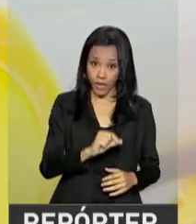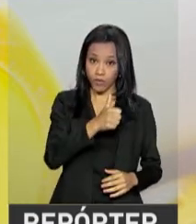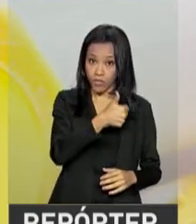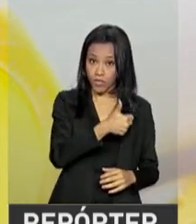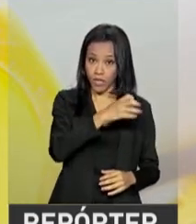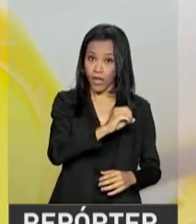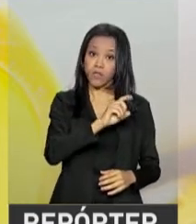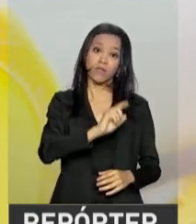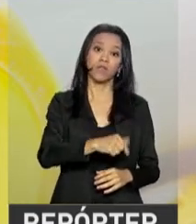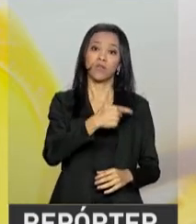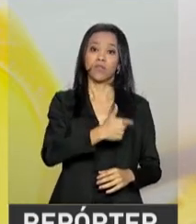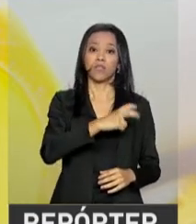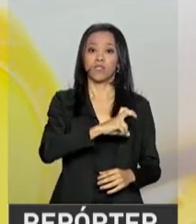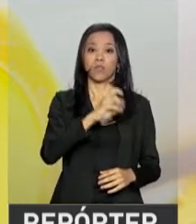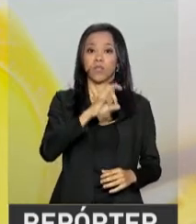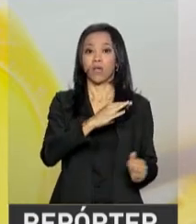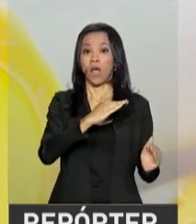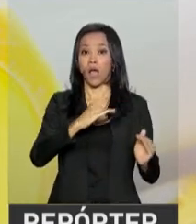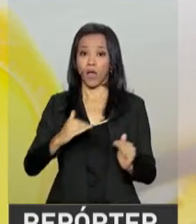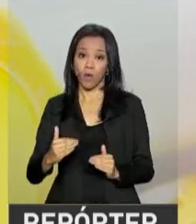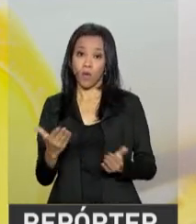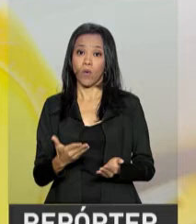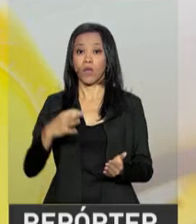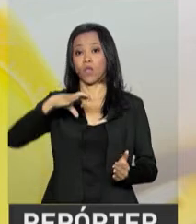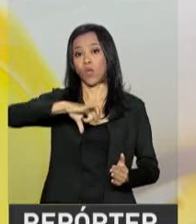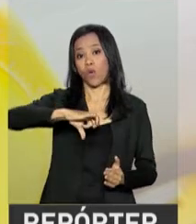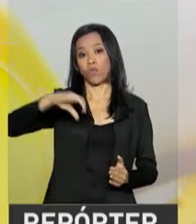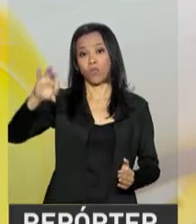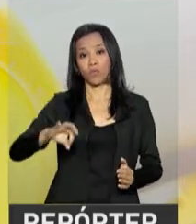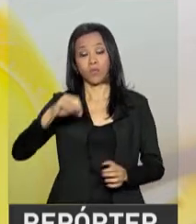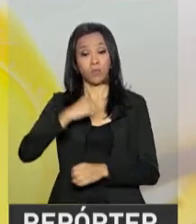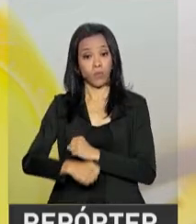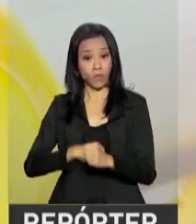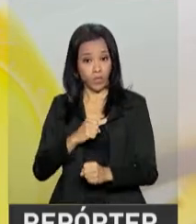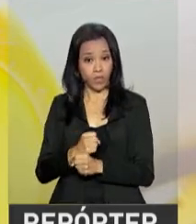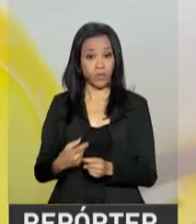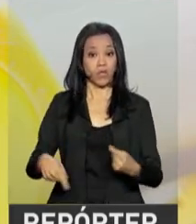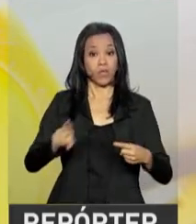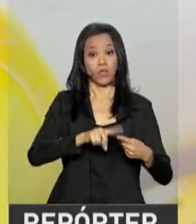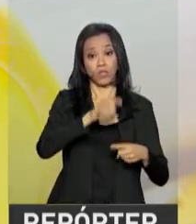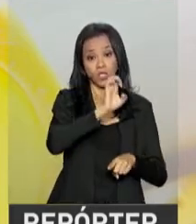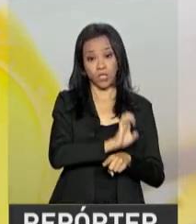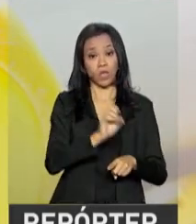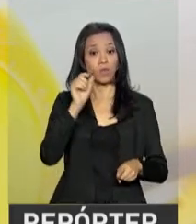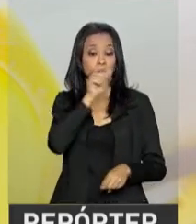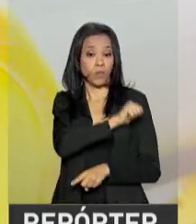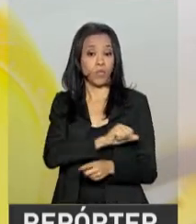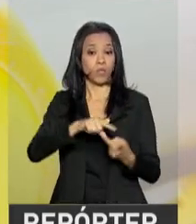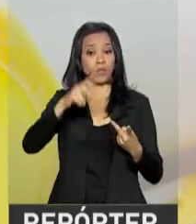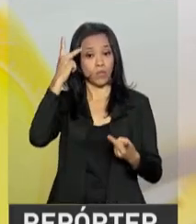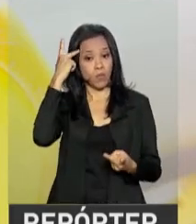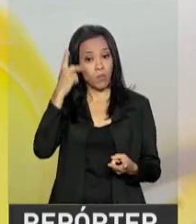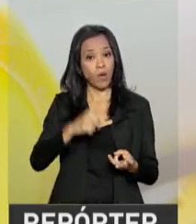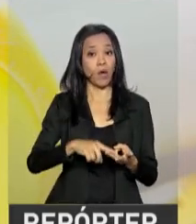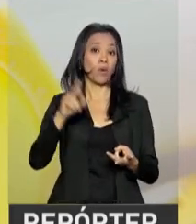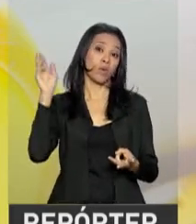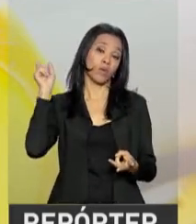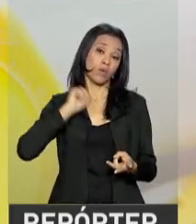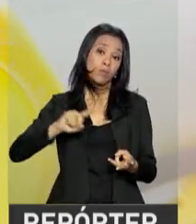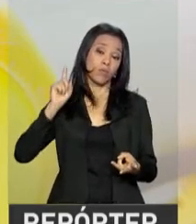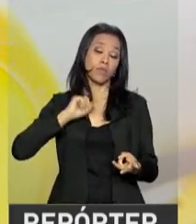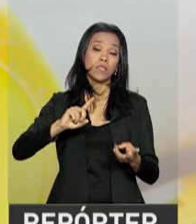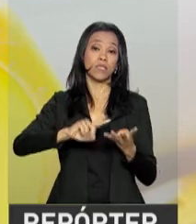10,25 por cento para 9 por cento ao ano no caso dos estados do rio de janeiro são paulo minas gerais e distrito